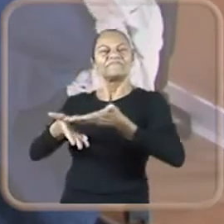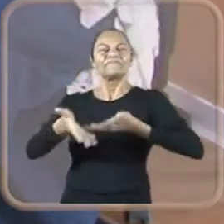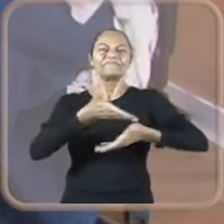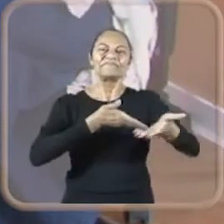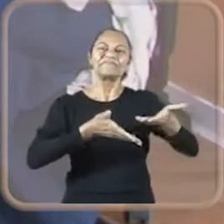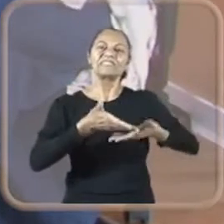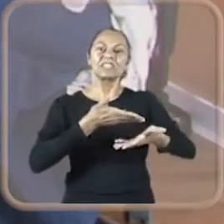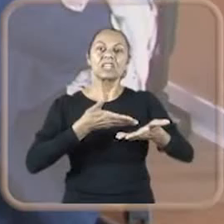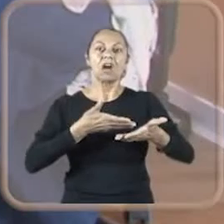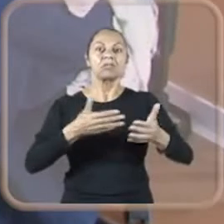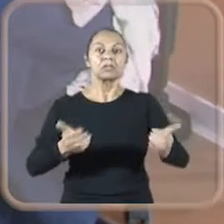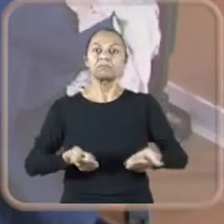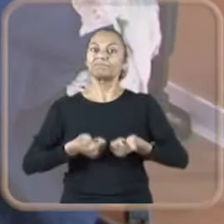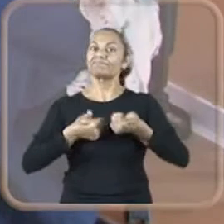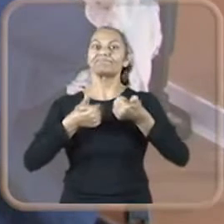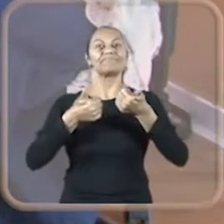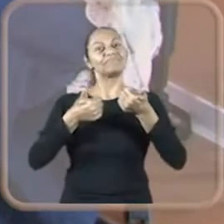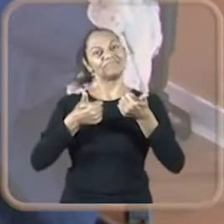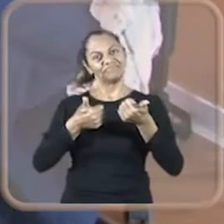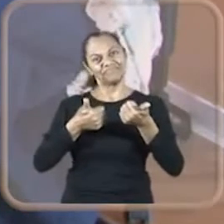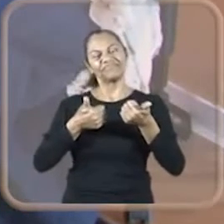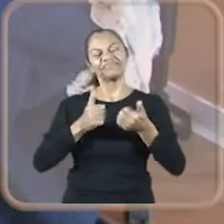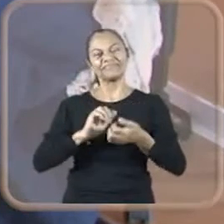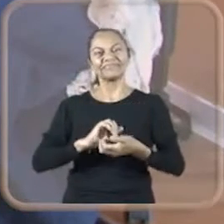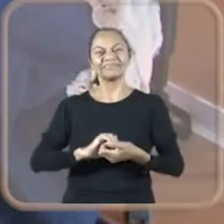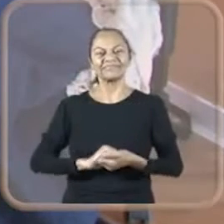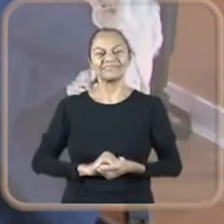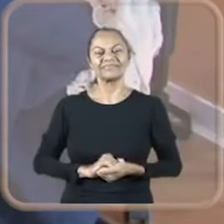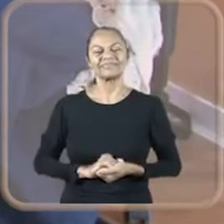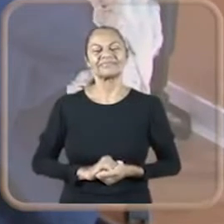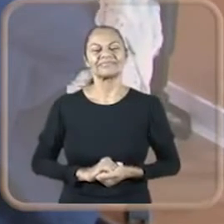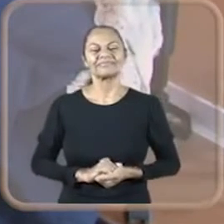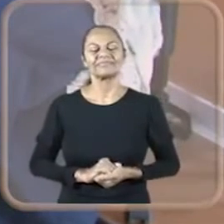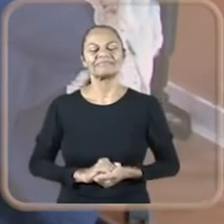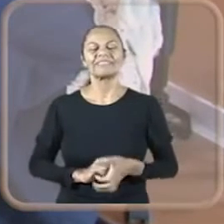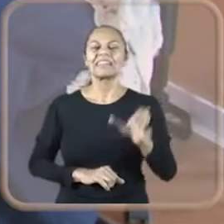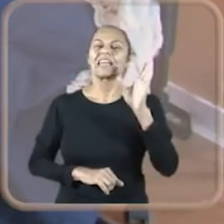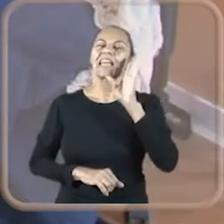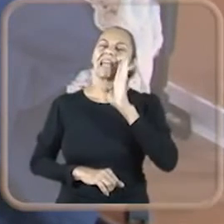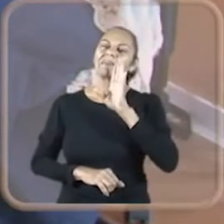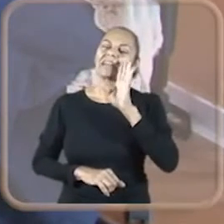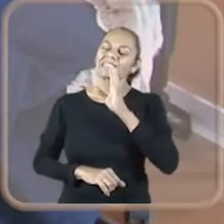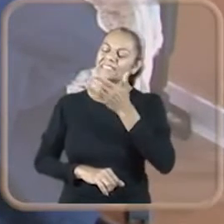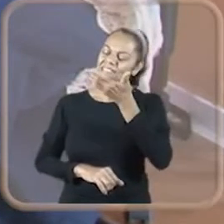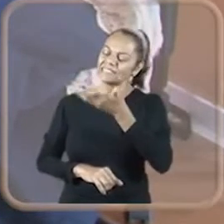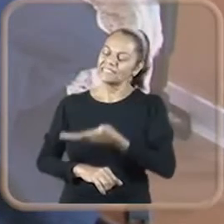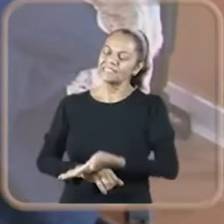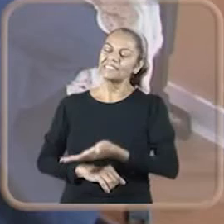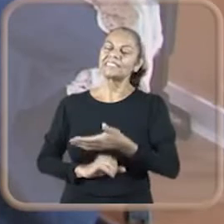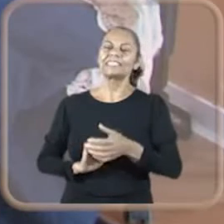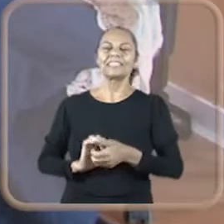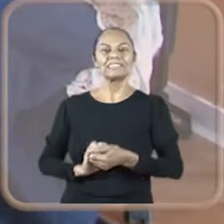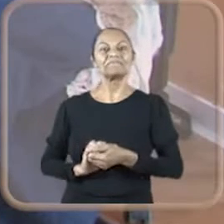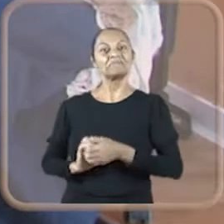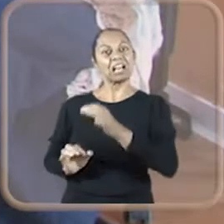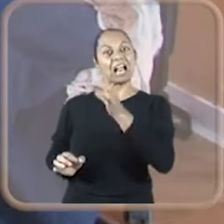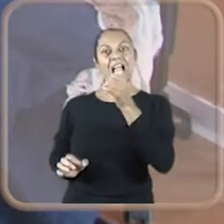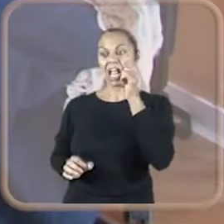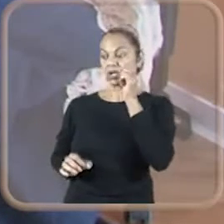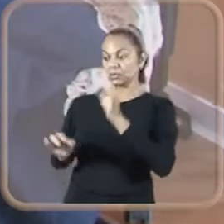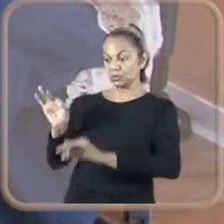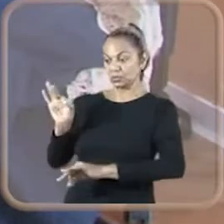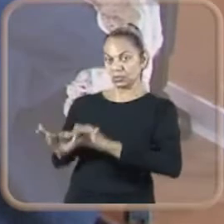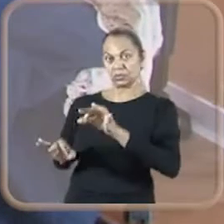você ouviu e você foi ouvido em termos de história e foi respeitado. Então, a autoestima, lógico, que retorna. Que bacana.